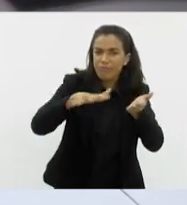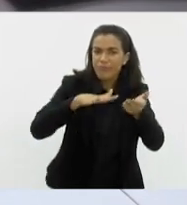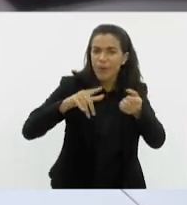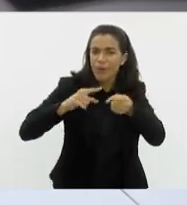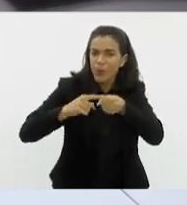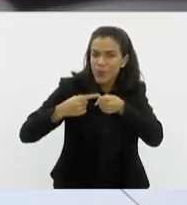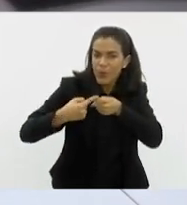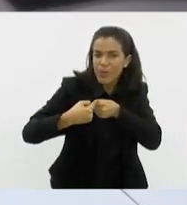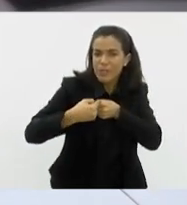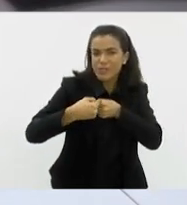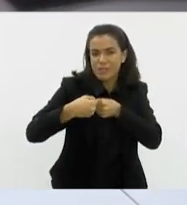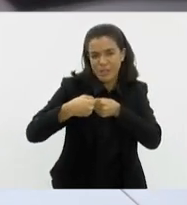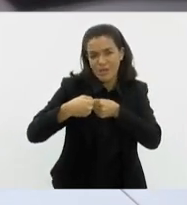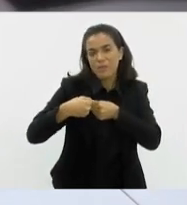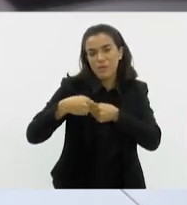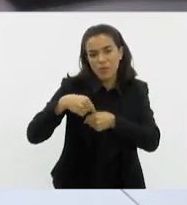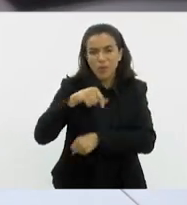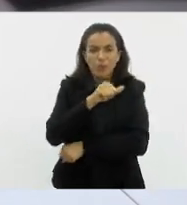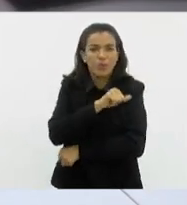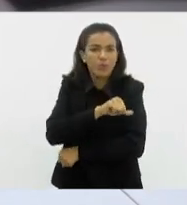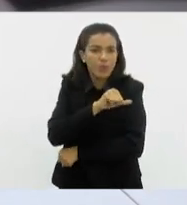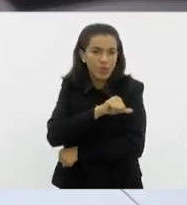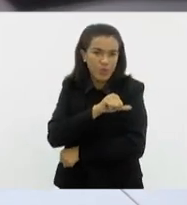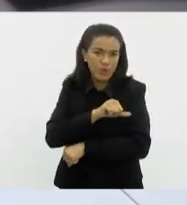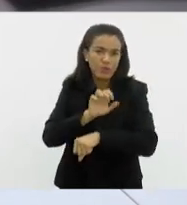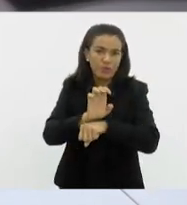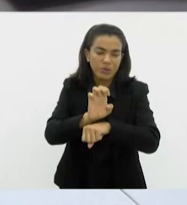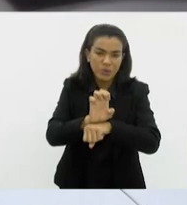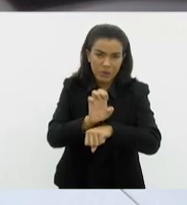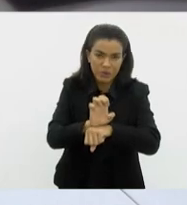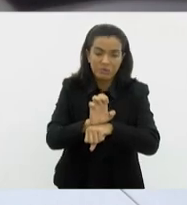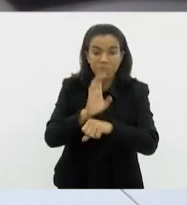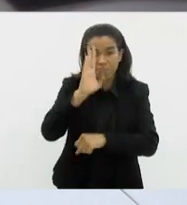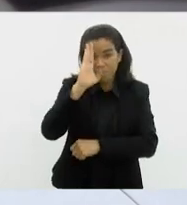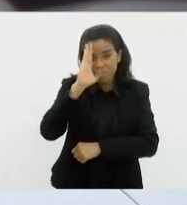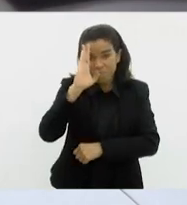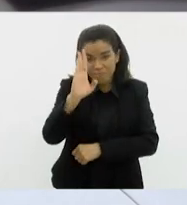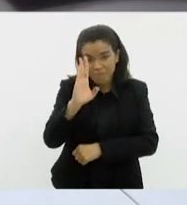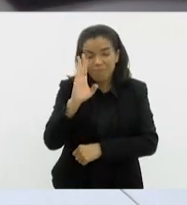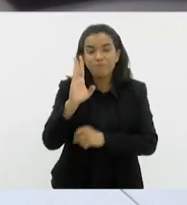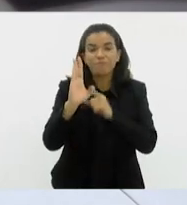municípios fluminenses, né, naqueles que principalmente